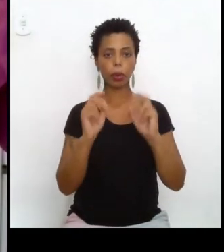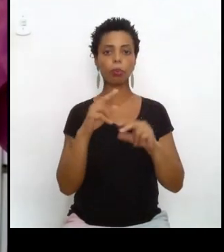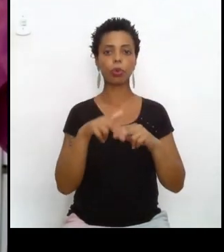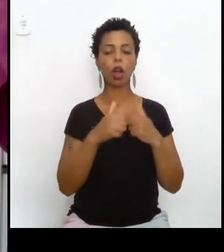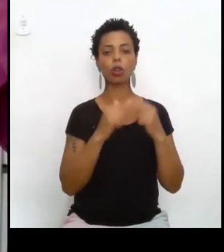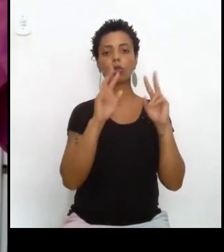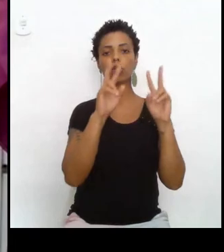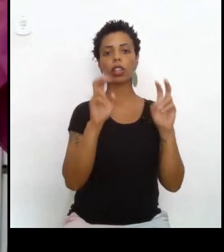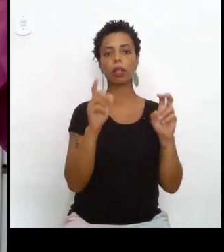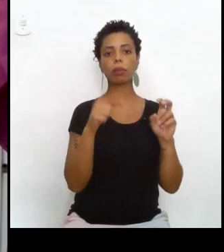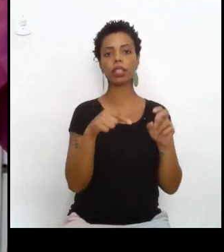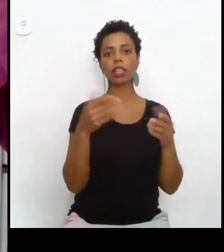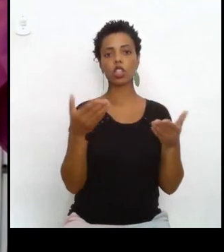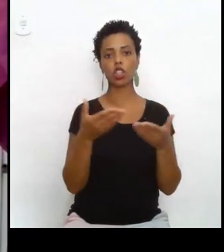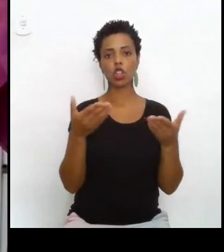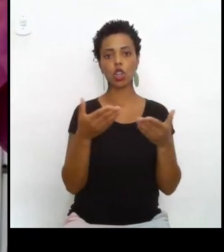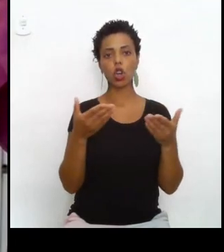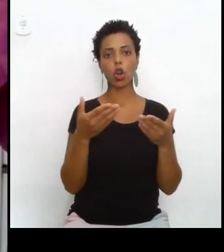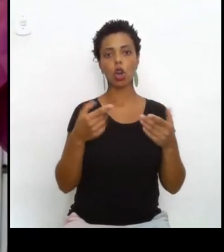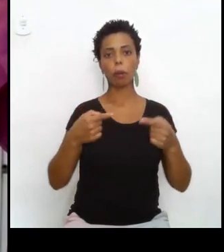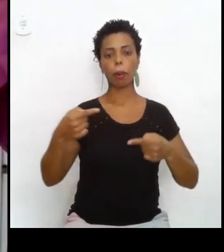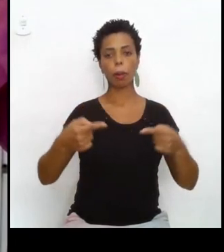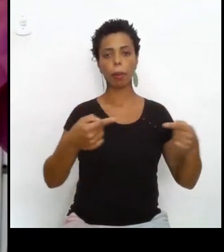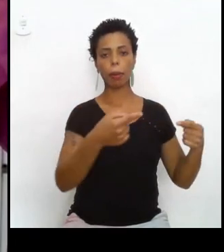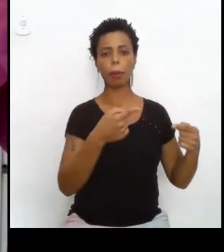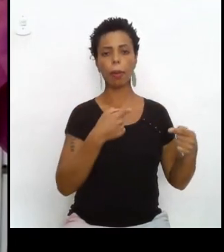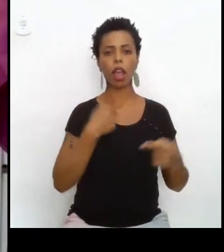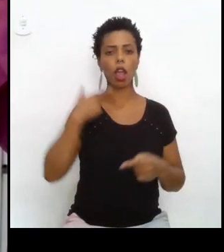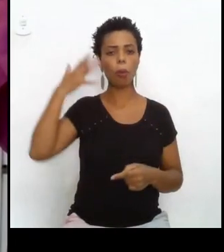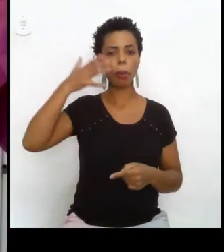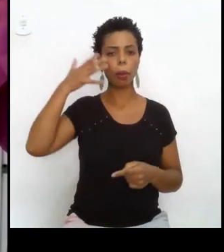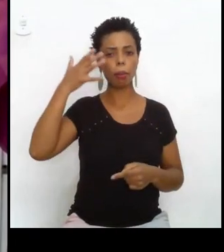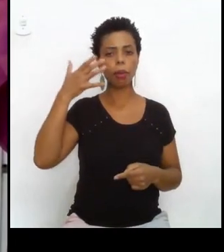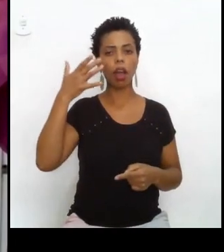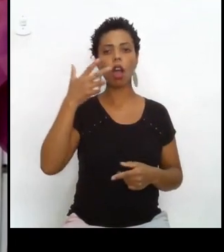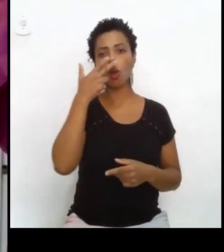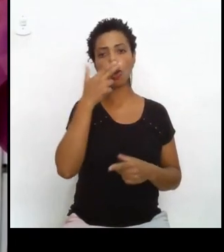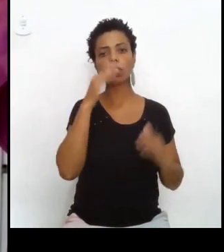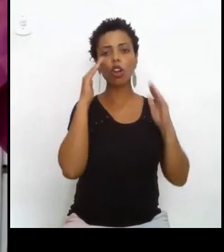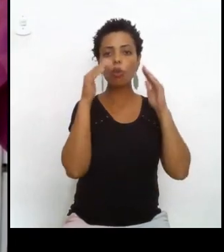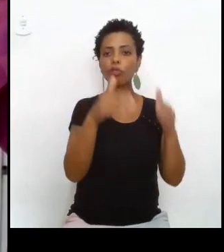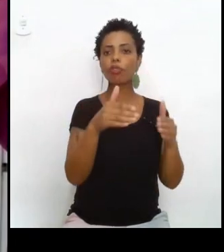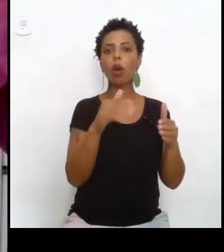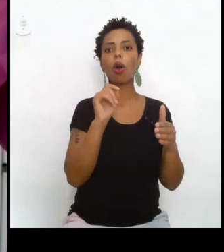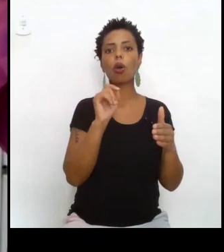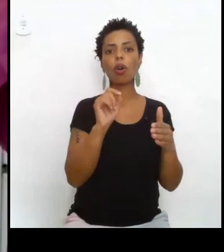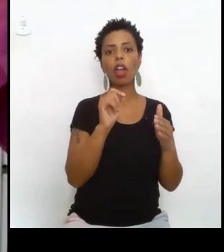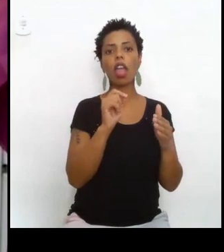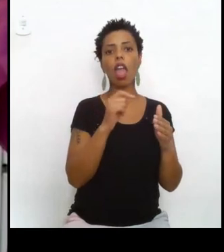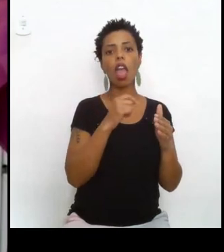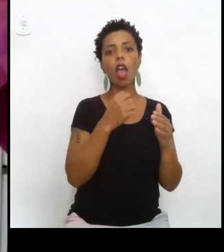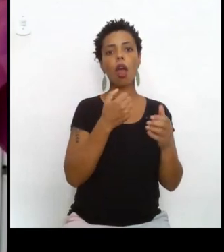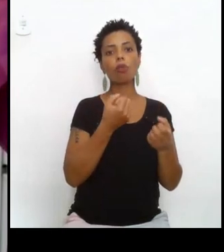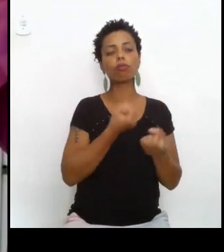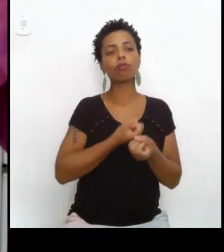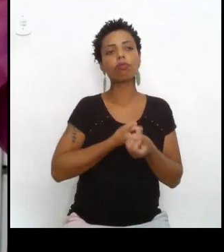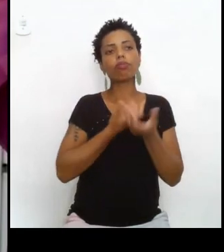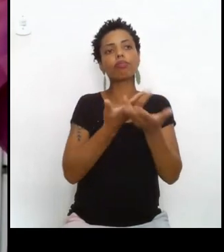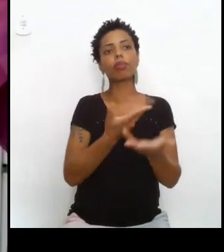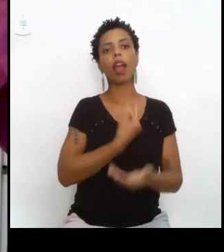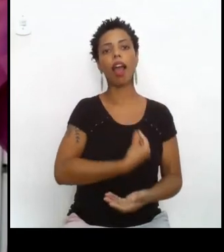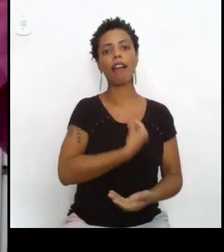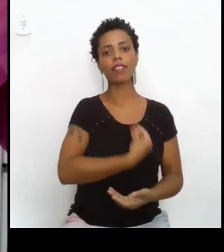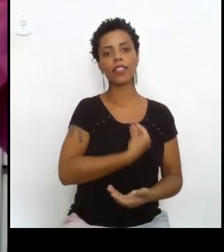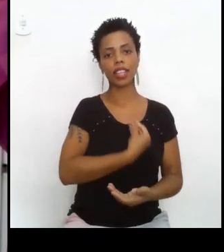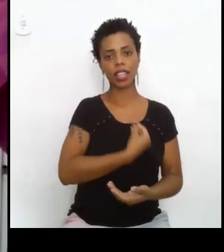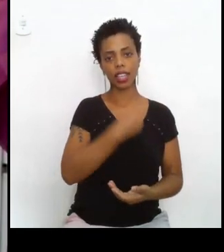conseguindo o minha amiga a minha fala vai estruturar acho que me mais um lugar como um relato de vida né o que de maneira nenhuma se